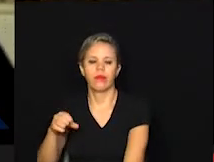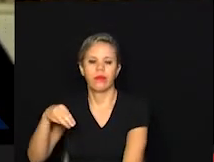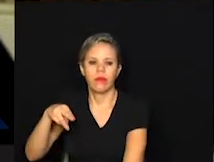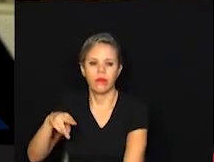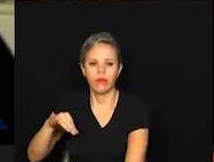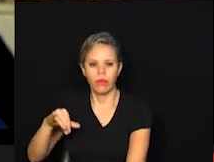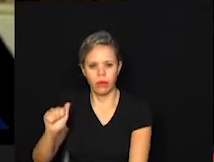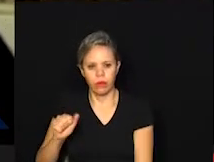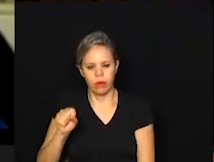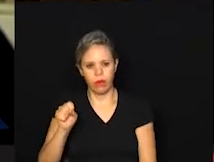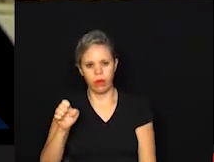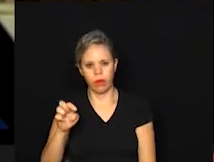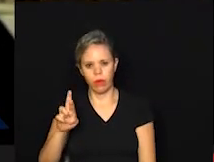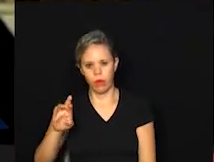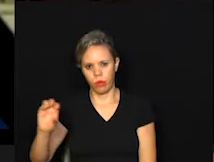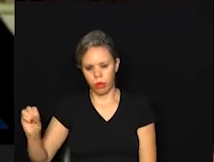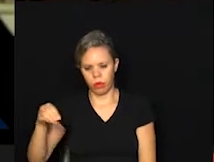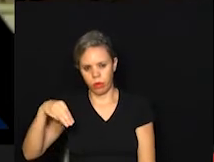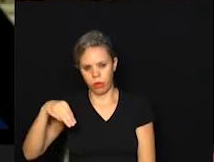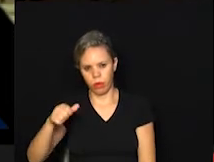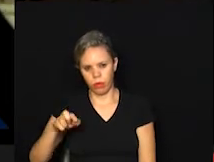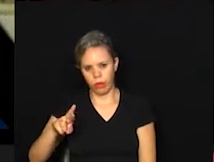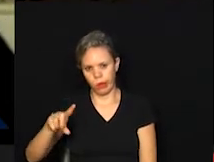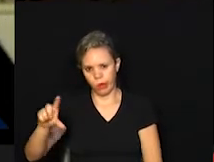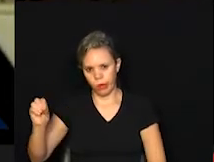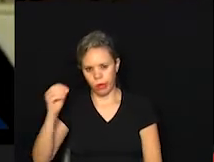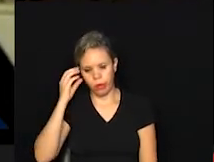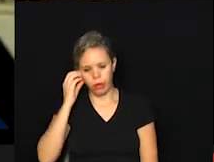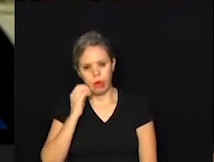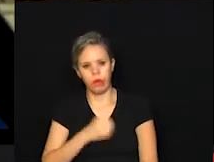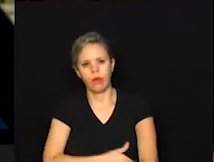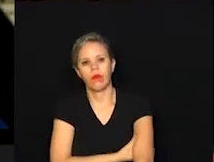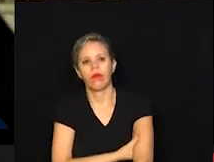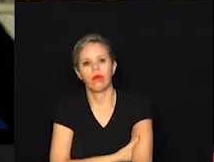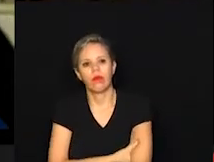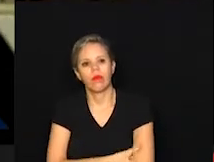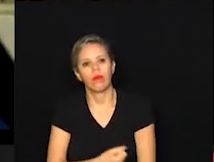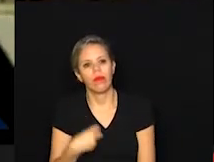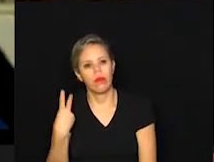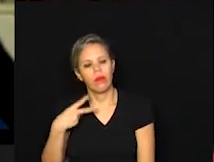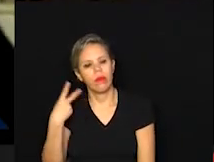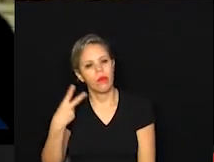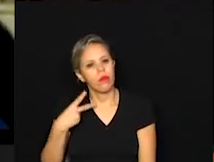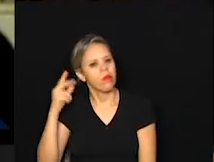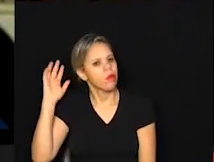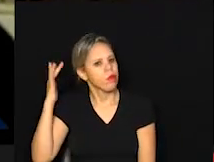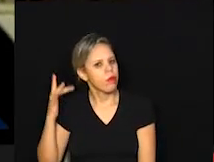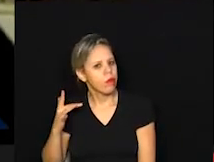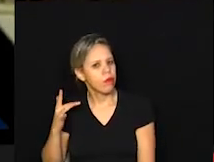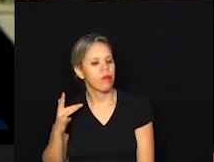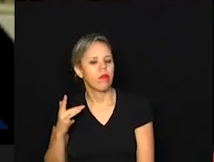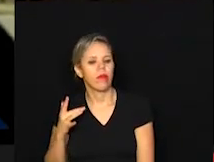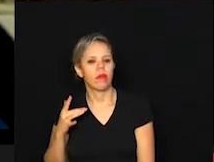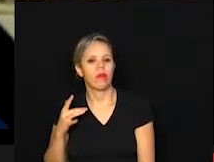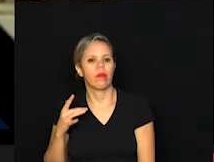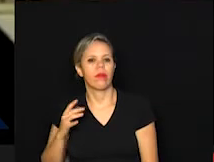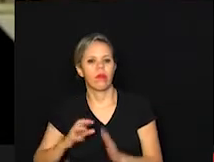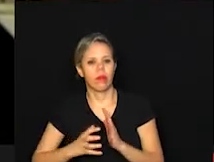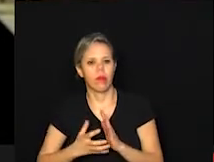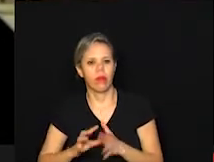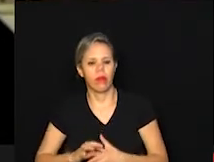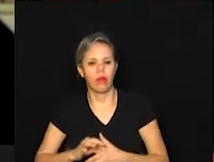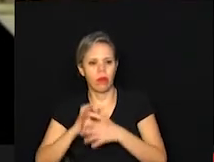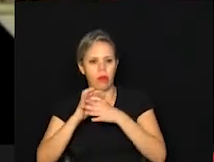Sérgio, Marcelo, doutor Tagino, vereadora Guida Calisto, nossa companheira de bancada, nossa liderança